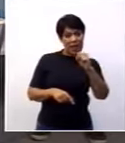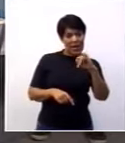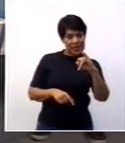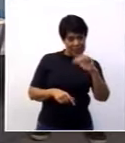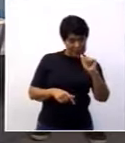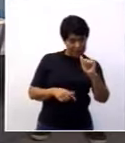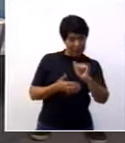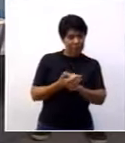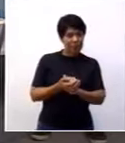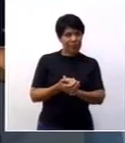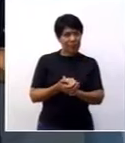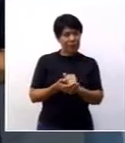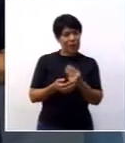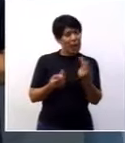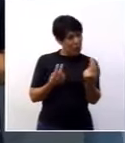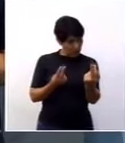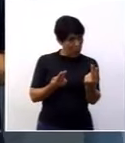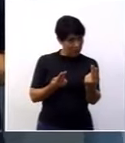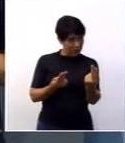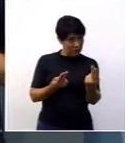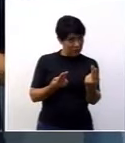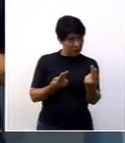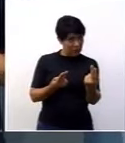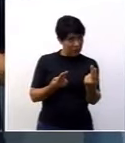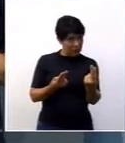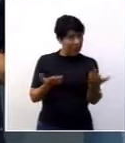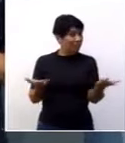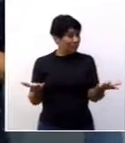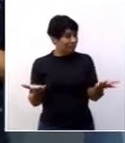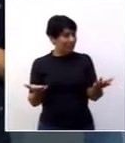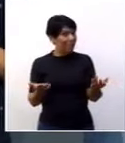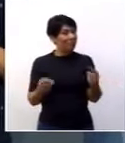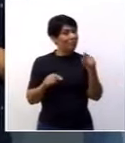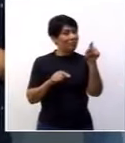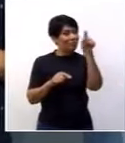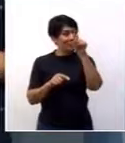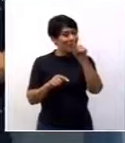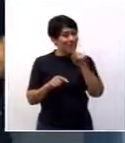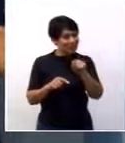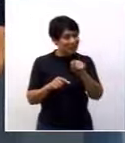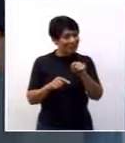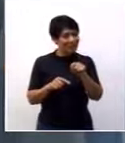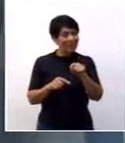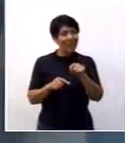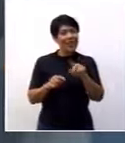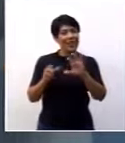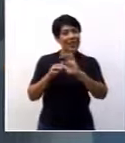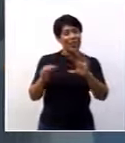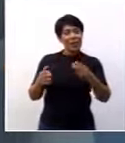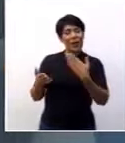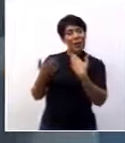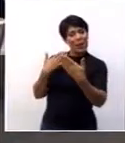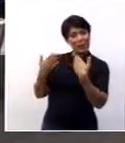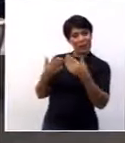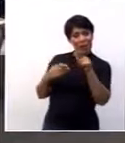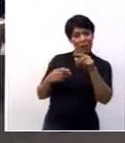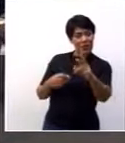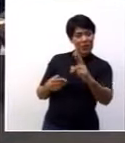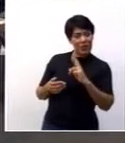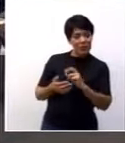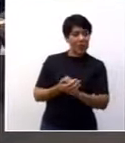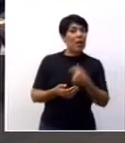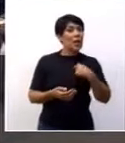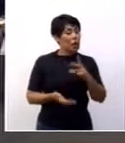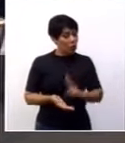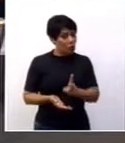poesia são a mesma coisa, tá? A Mary vai liberar o chat ali, tá? Mas eu vou seguir aqui